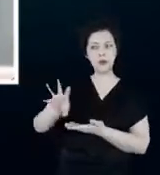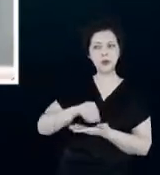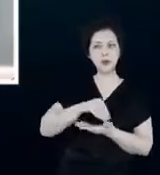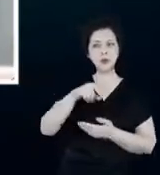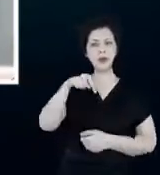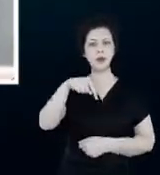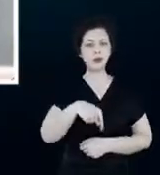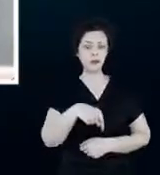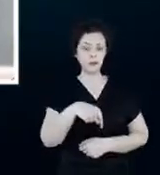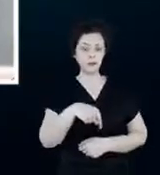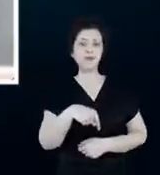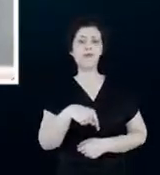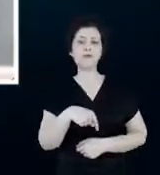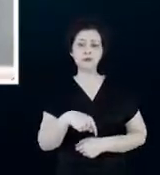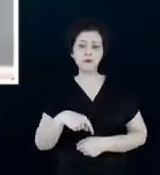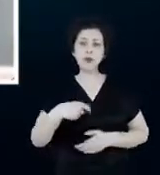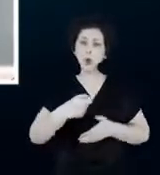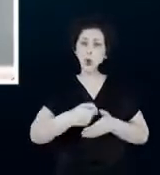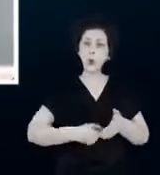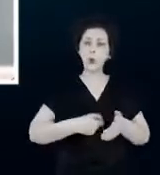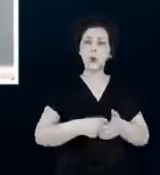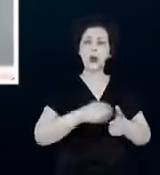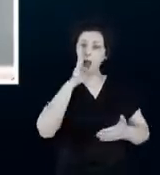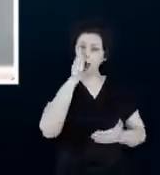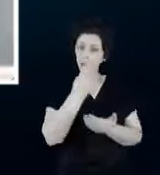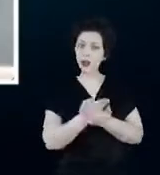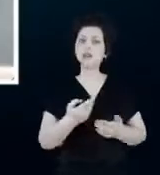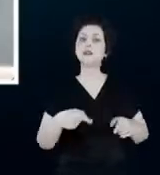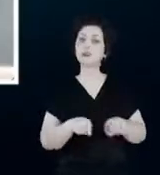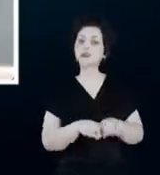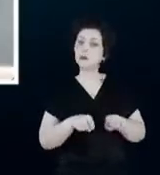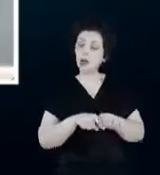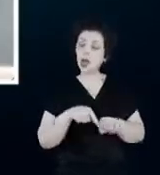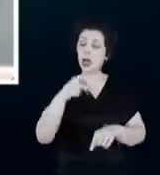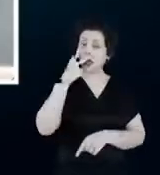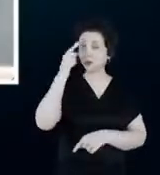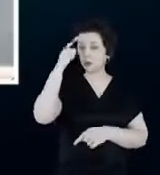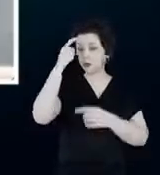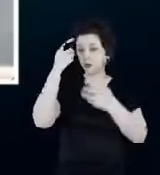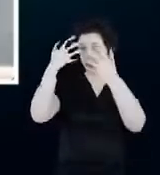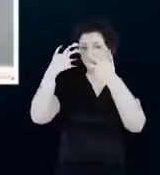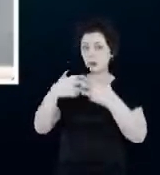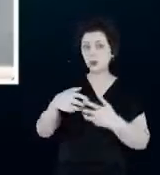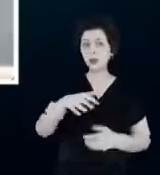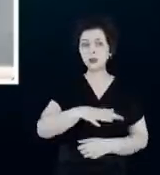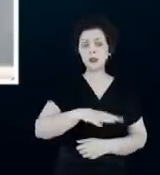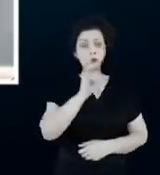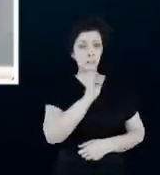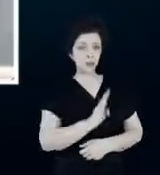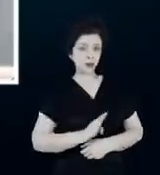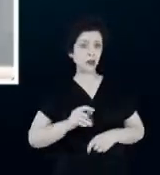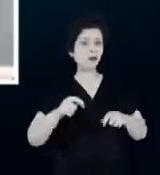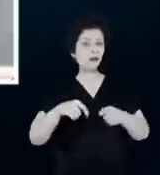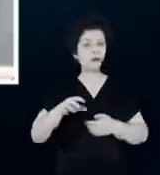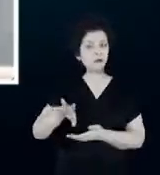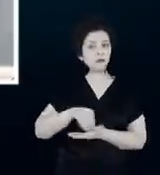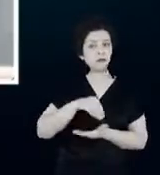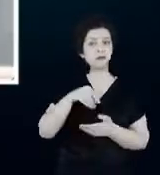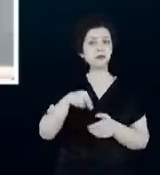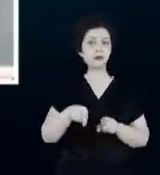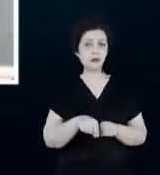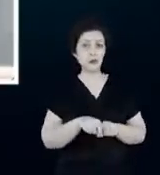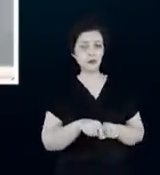MEI advoga que deveria também ser considerado no ambiente brasileiro.